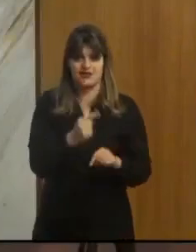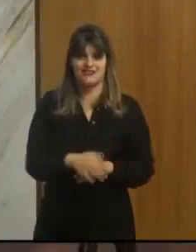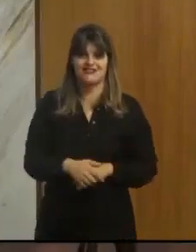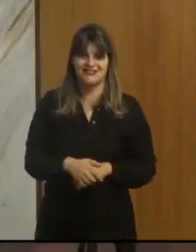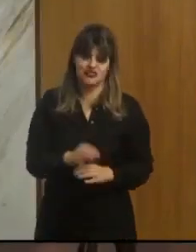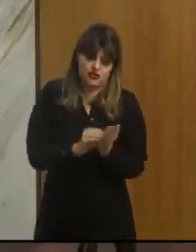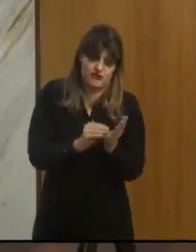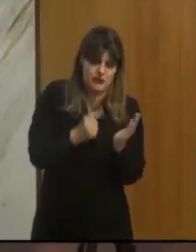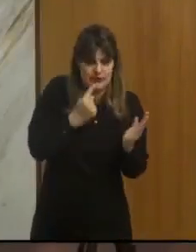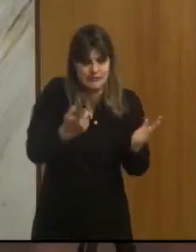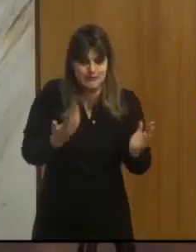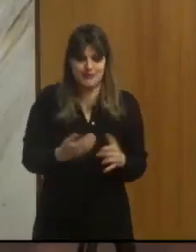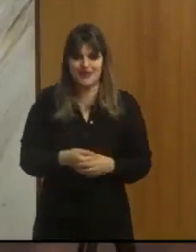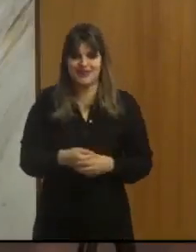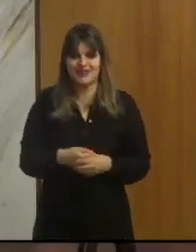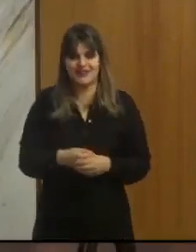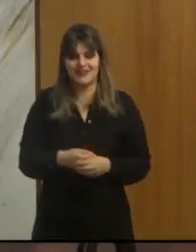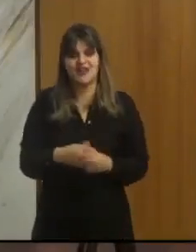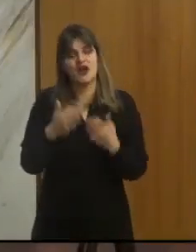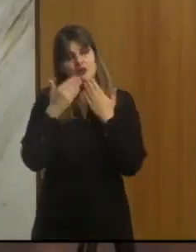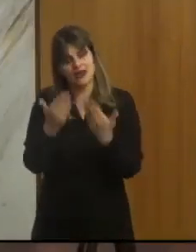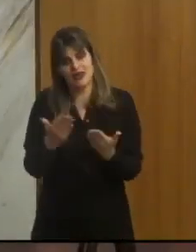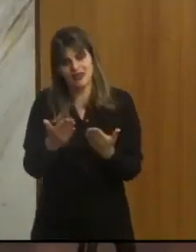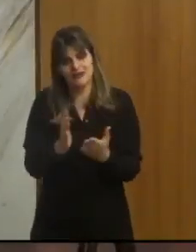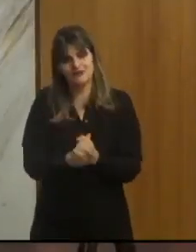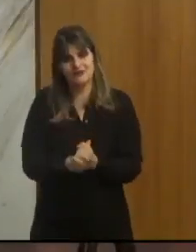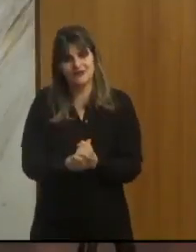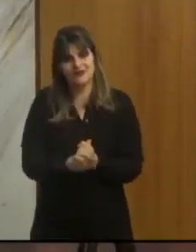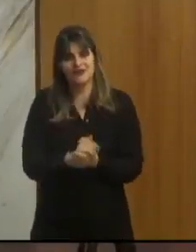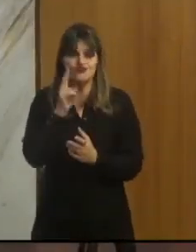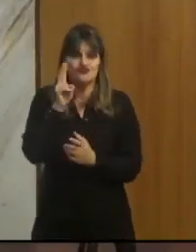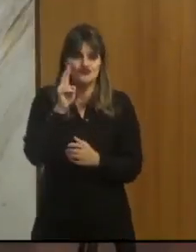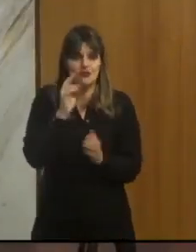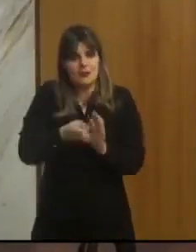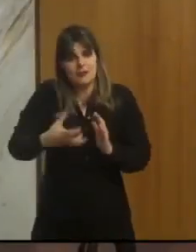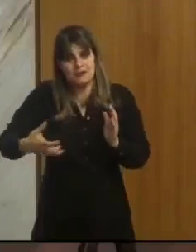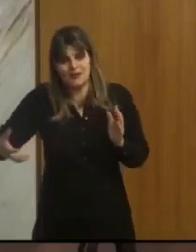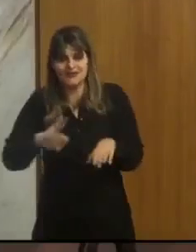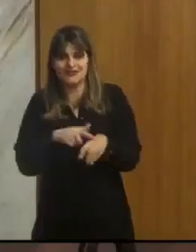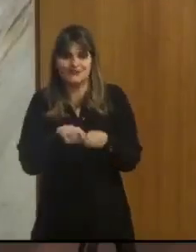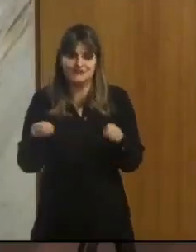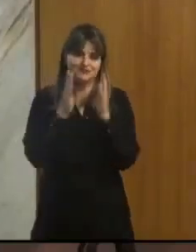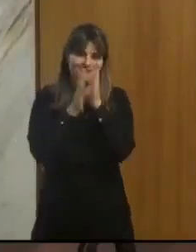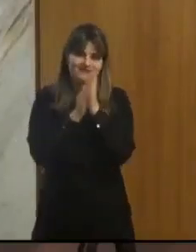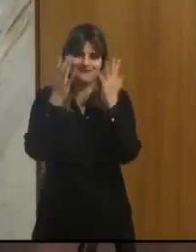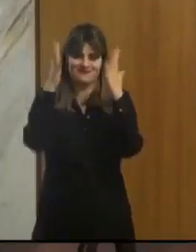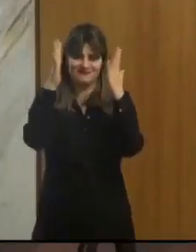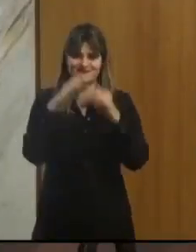Escreveu, disse. Obrigada. Te peço desculpa pelo tempo que estudou.